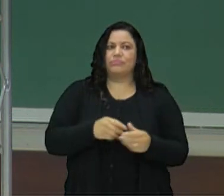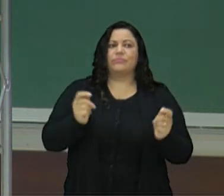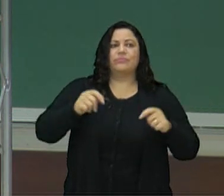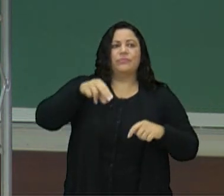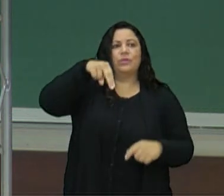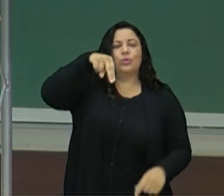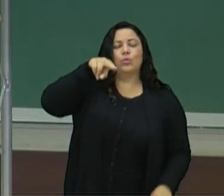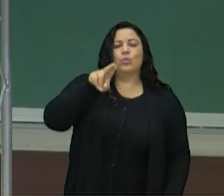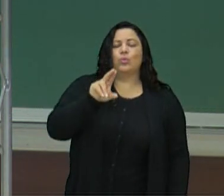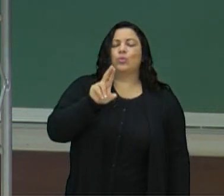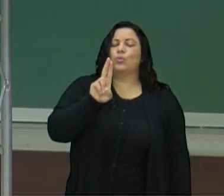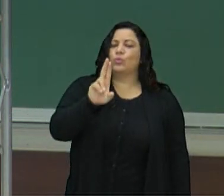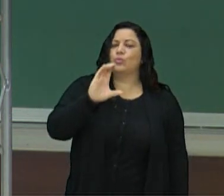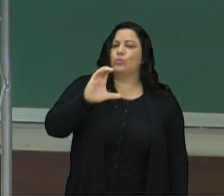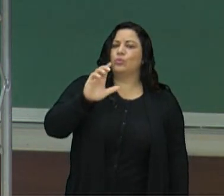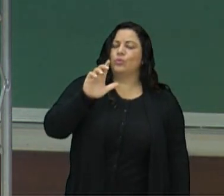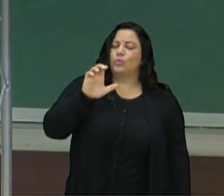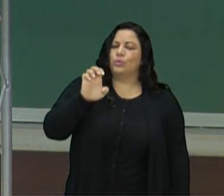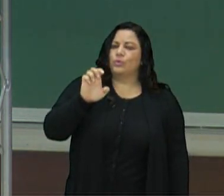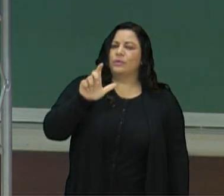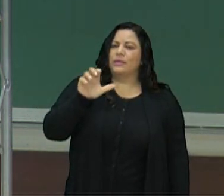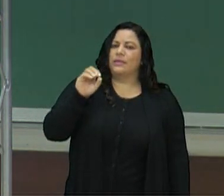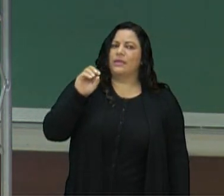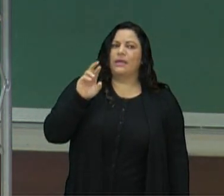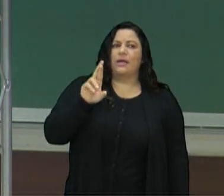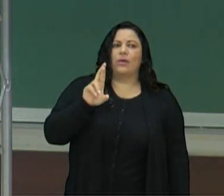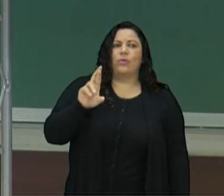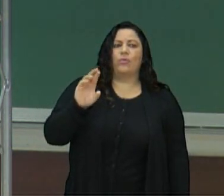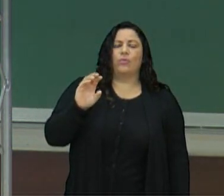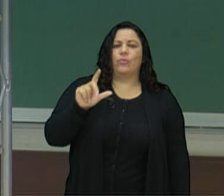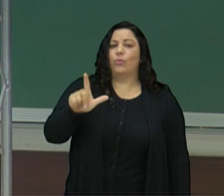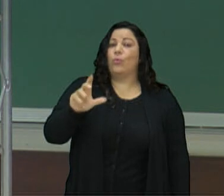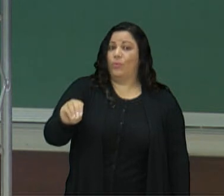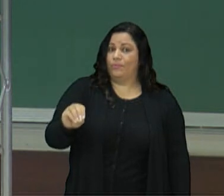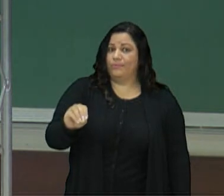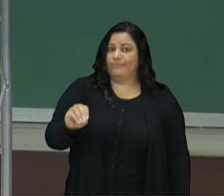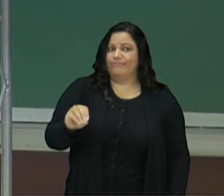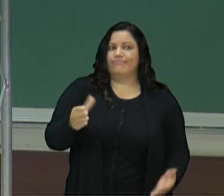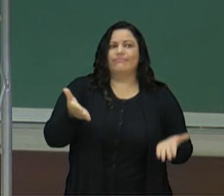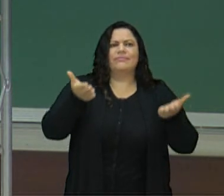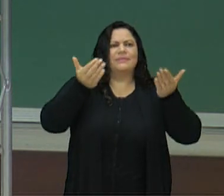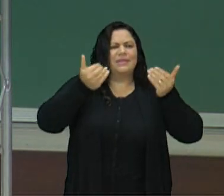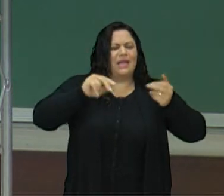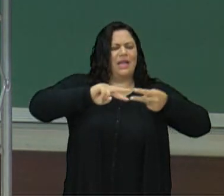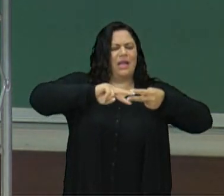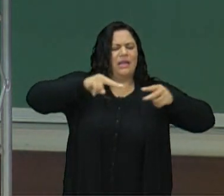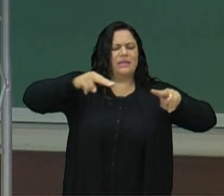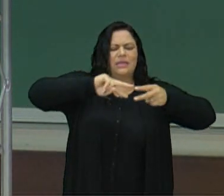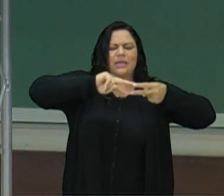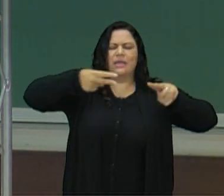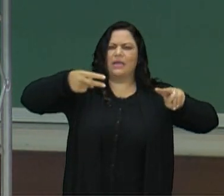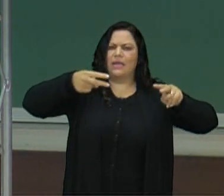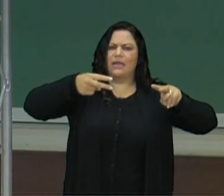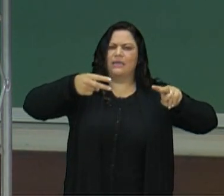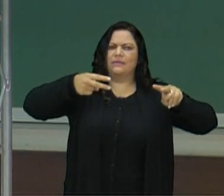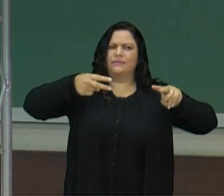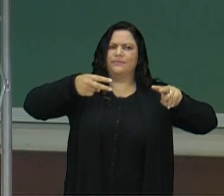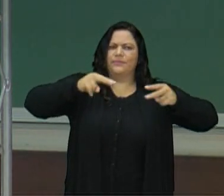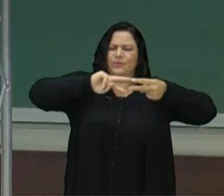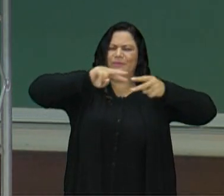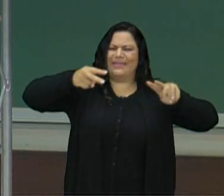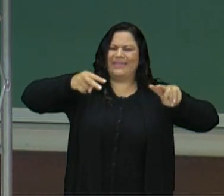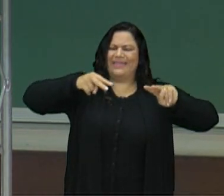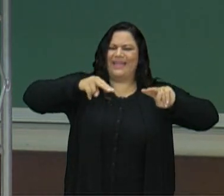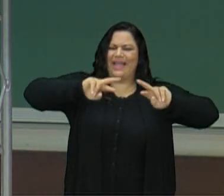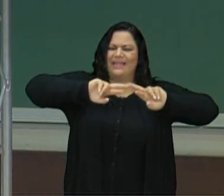chama-se nucléolo. E tem a parte que dá ordem em tudo, que é a parte onde está o DNA. O DNA que está espalhado aqui